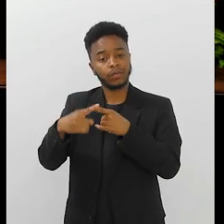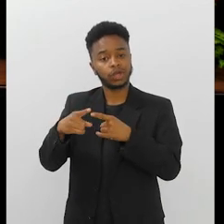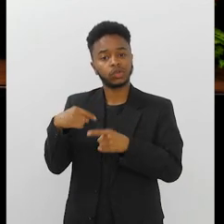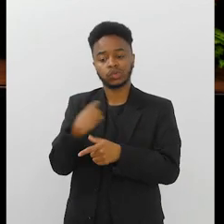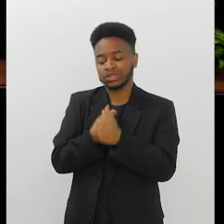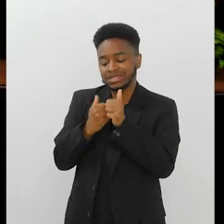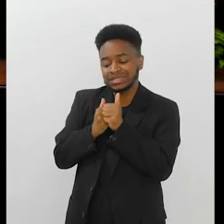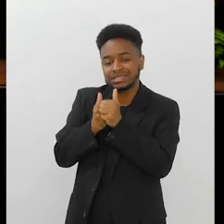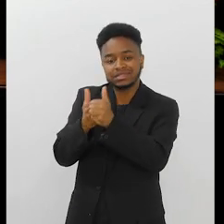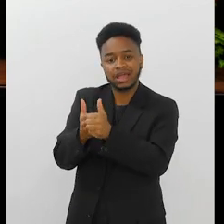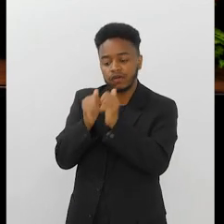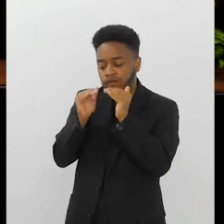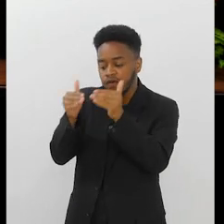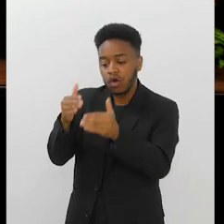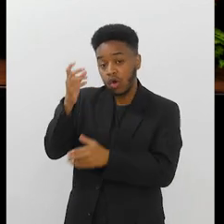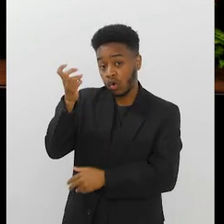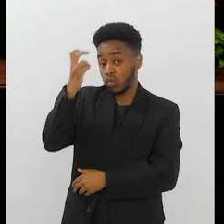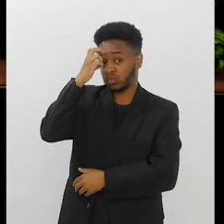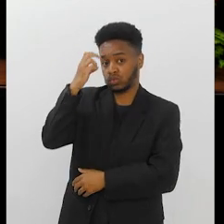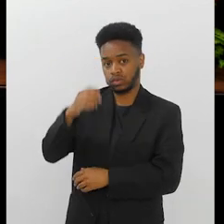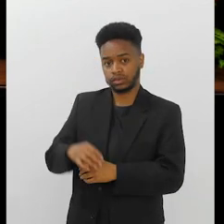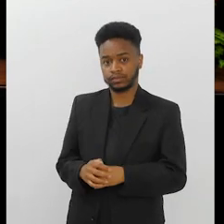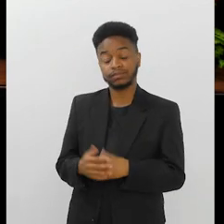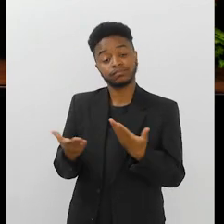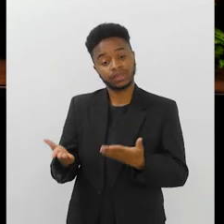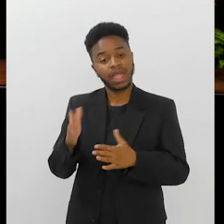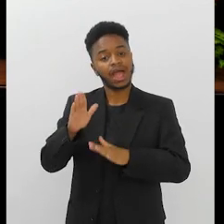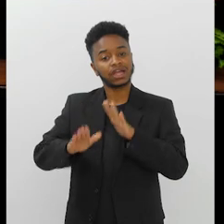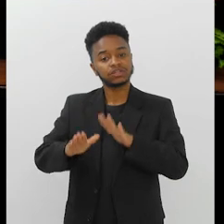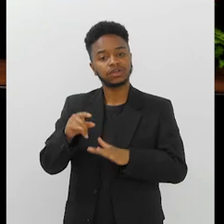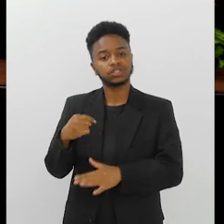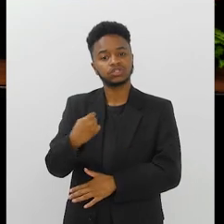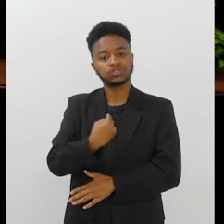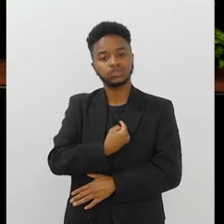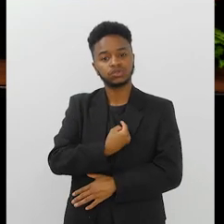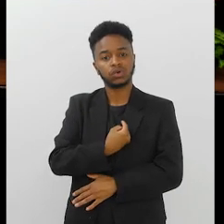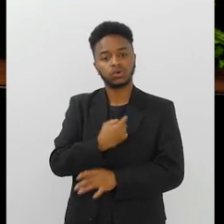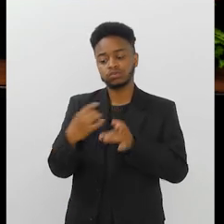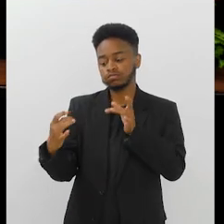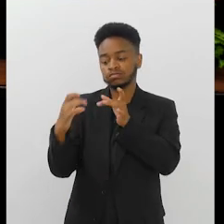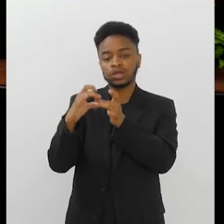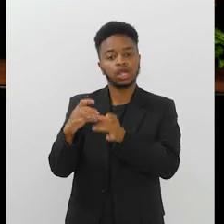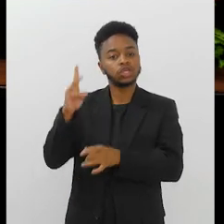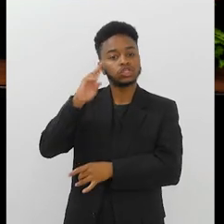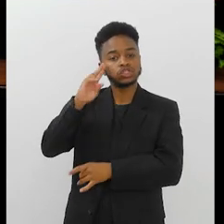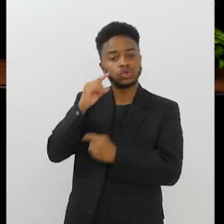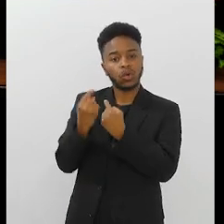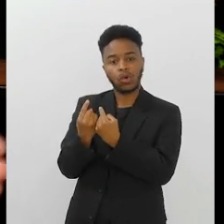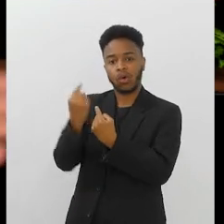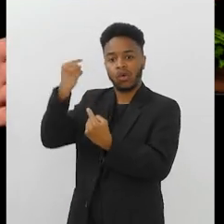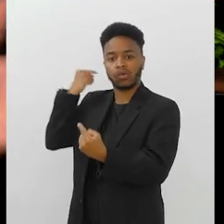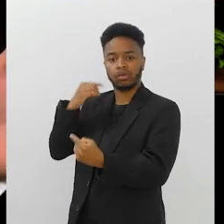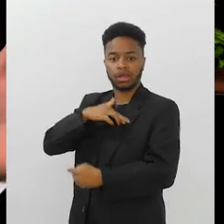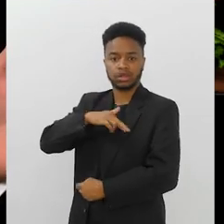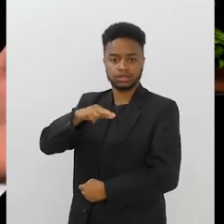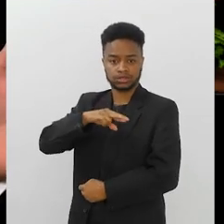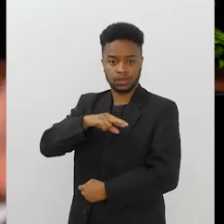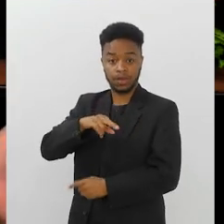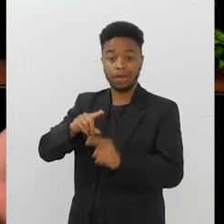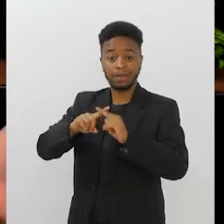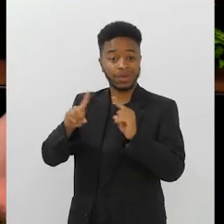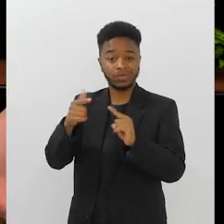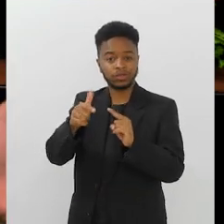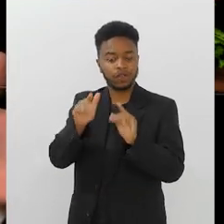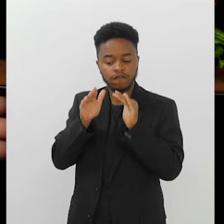porque a gente Segue uma cultura né a gente Segue uma cultura e a gente fica muito das vezes criado ligado a a histórica a história